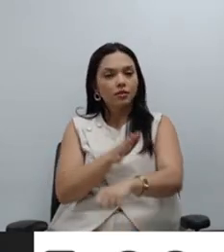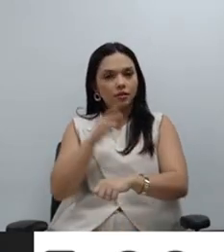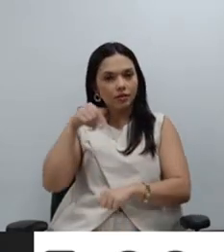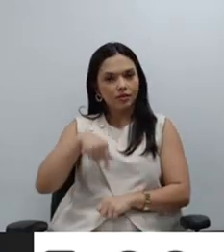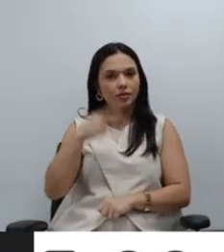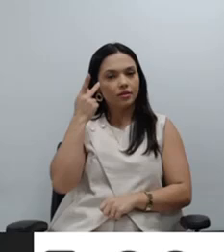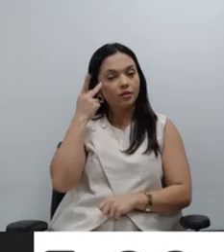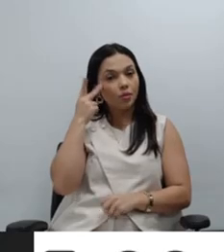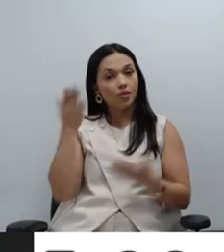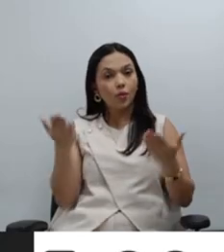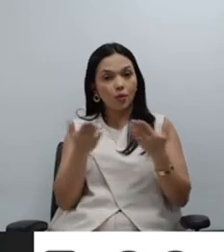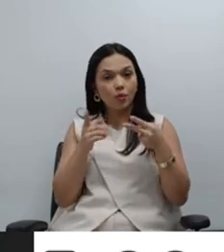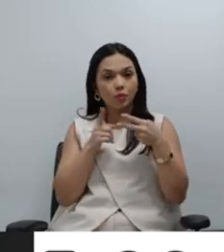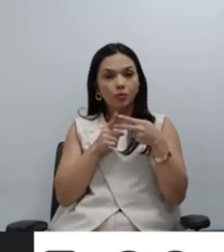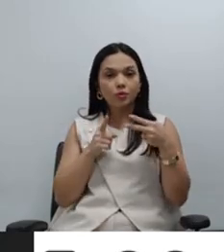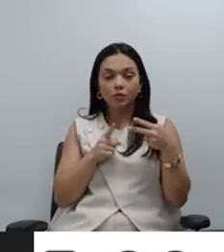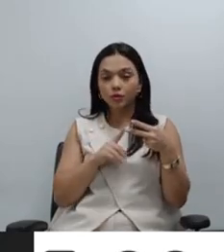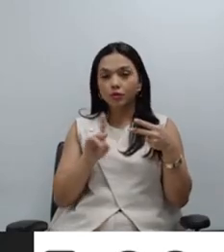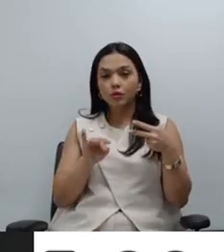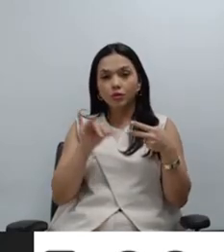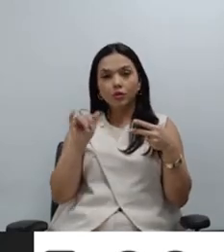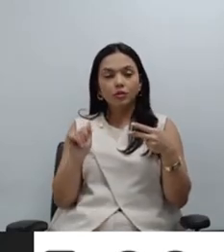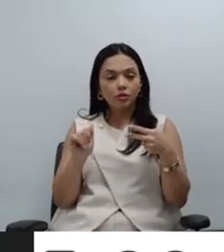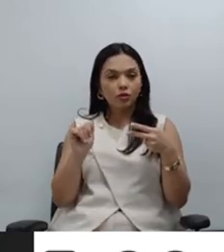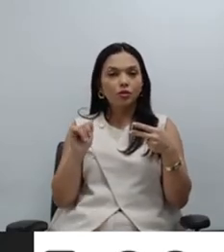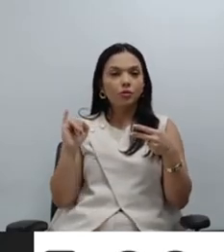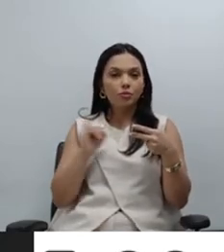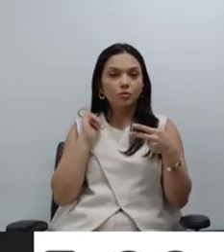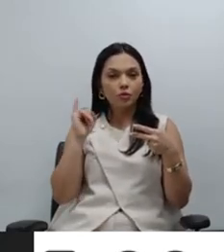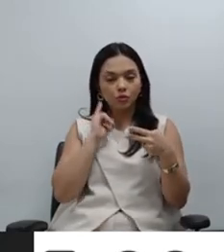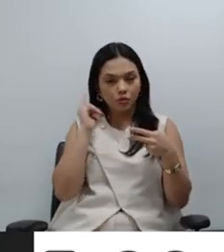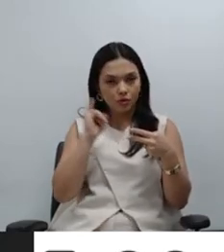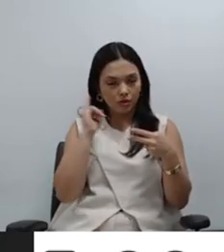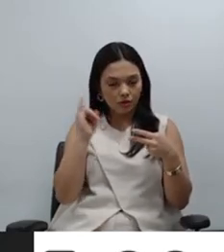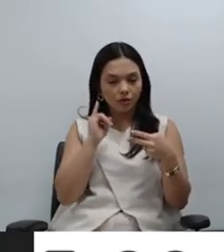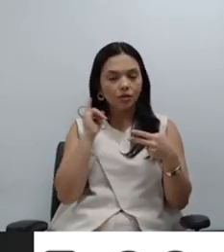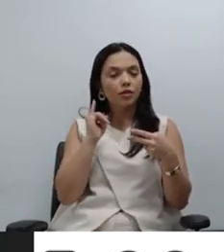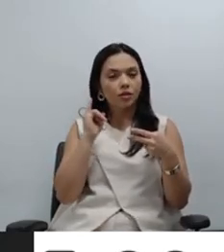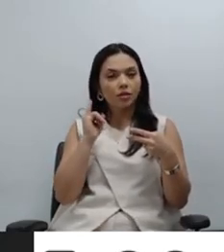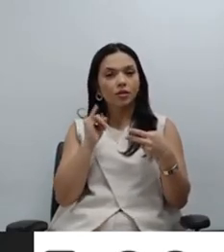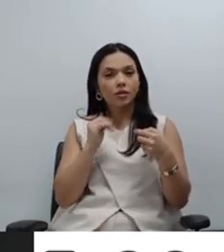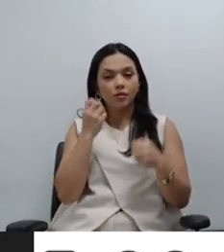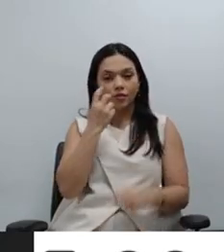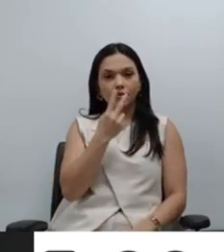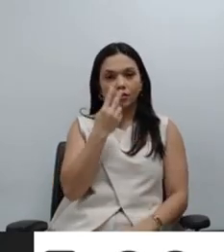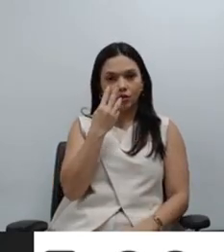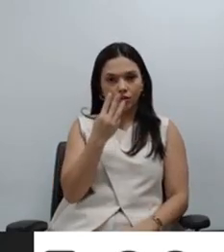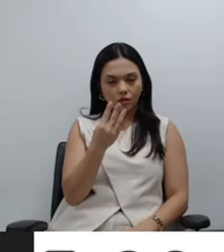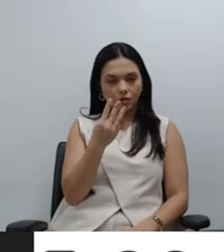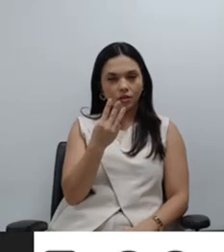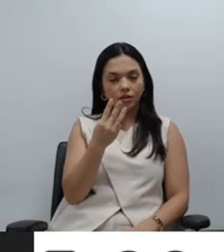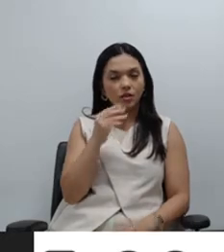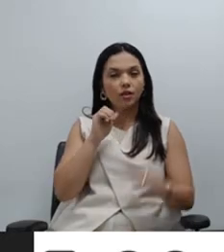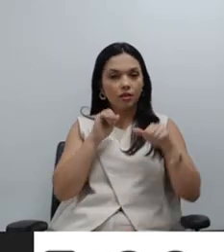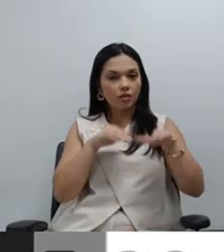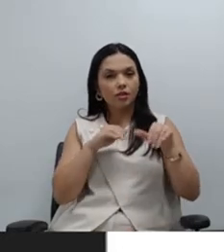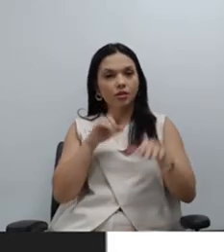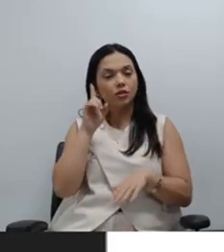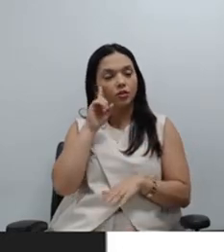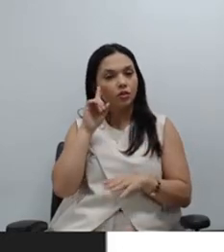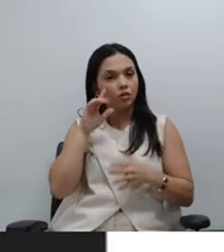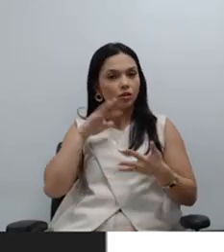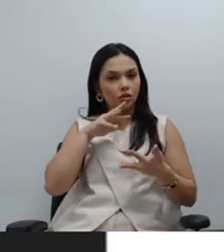datas importantes deste mês de setembro para nossas reflexões. 23 de setembro marca o Dia Internacional